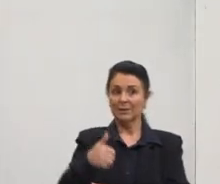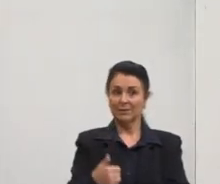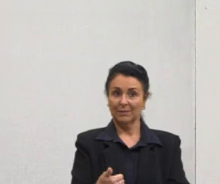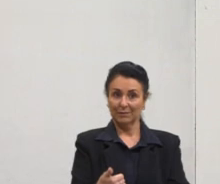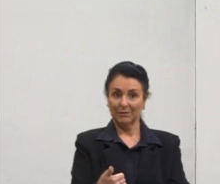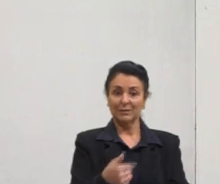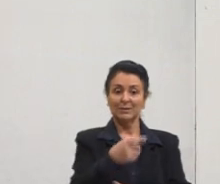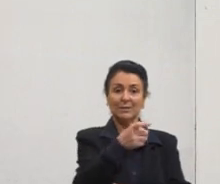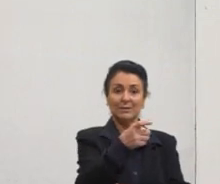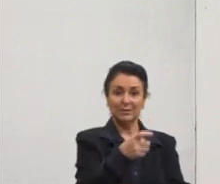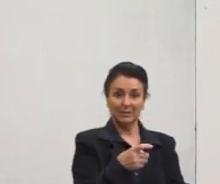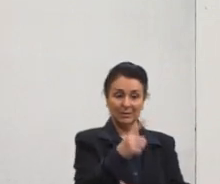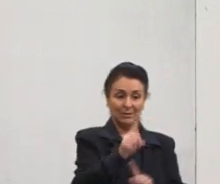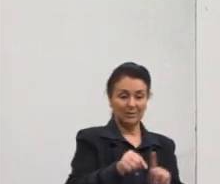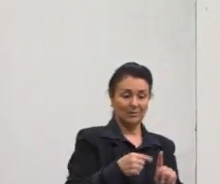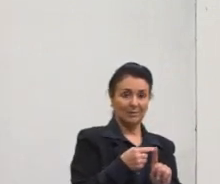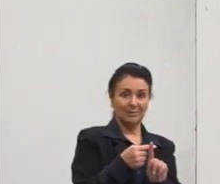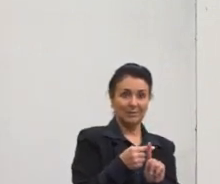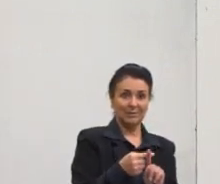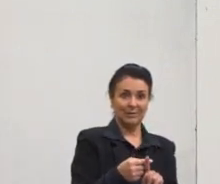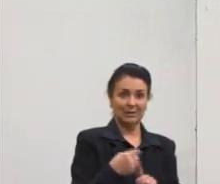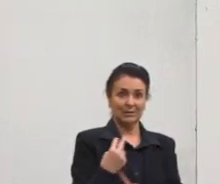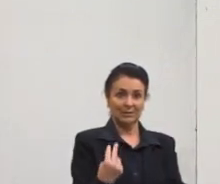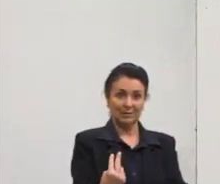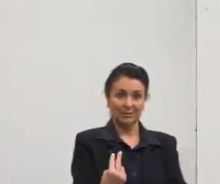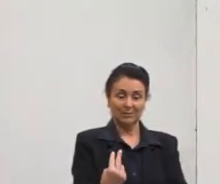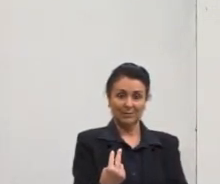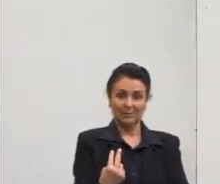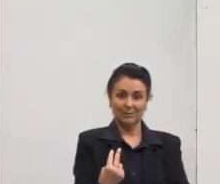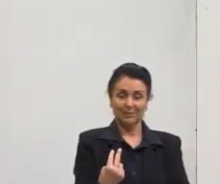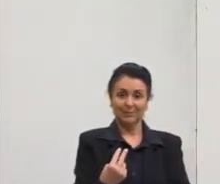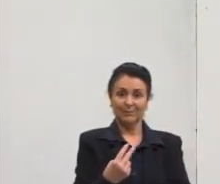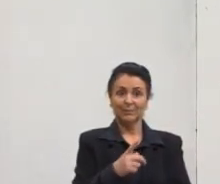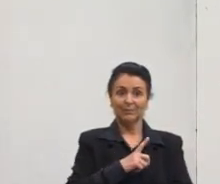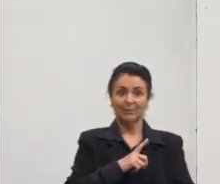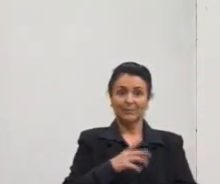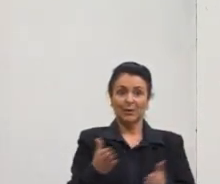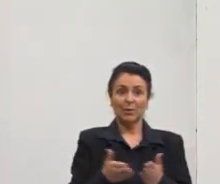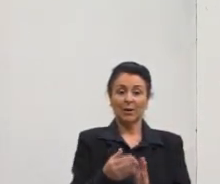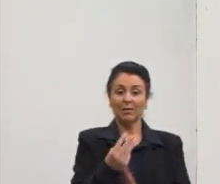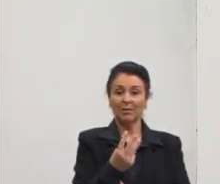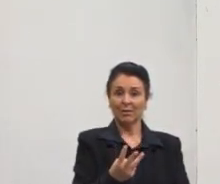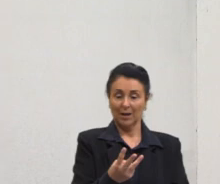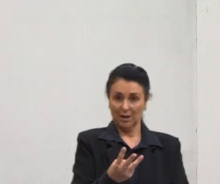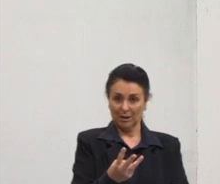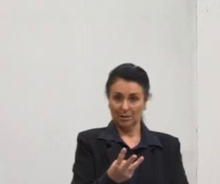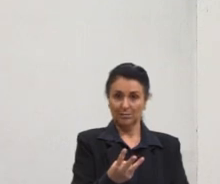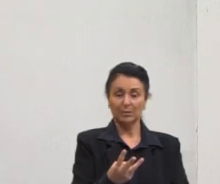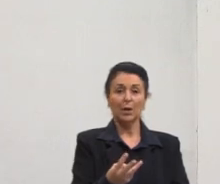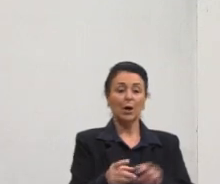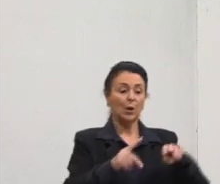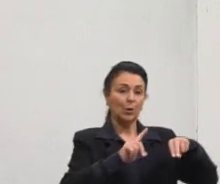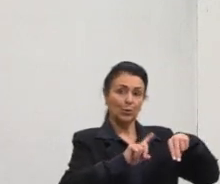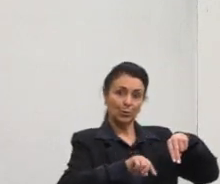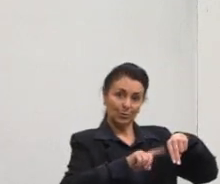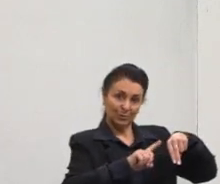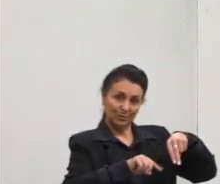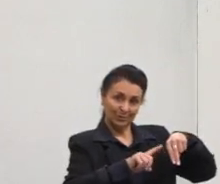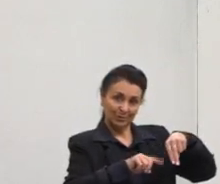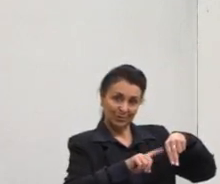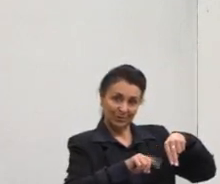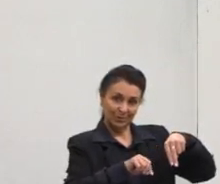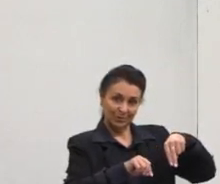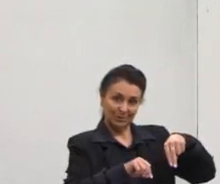x mais um apps mais dois então aqui eu tenho três números naturais x + 1